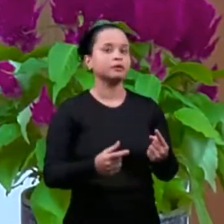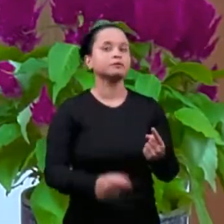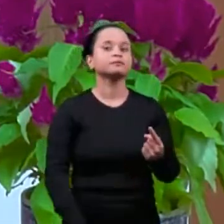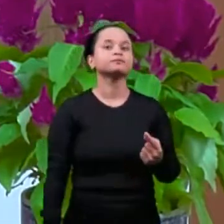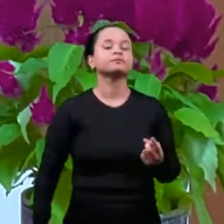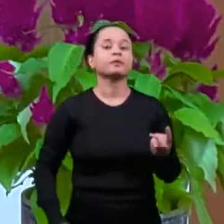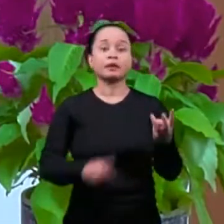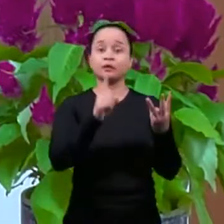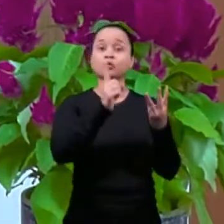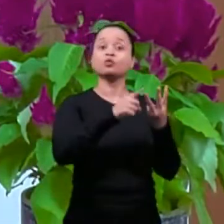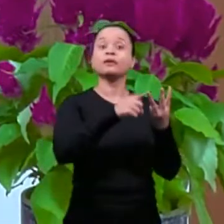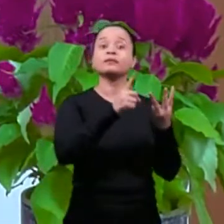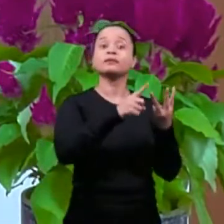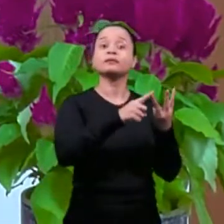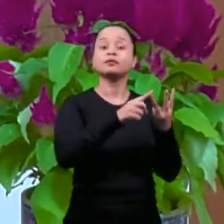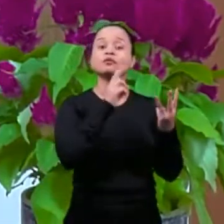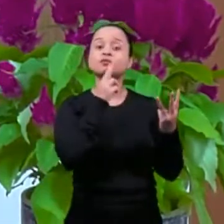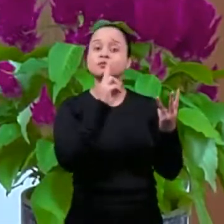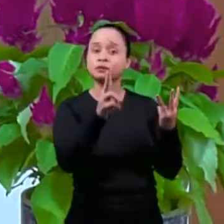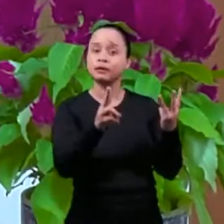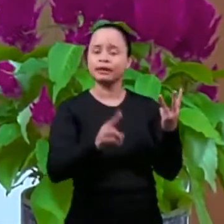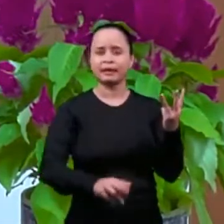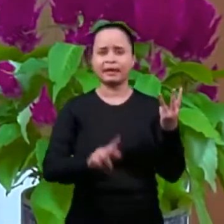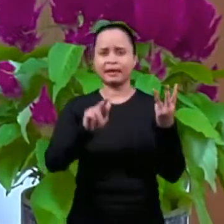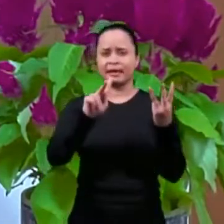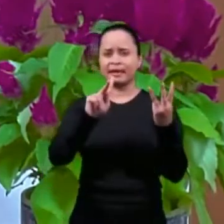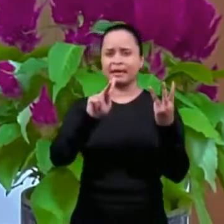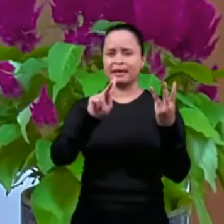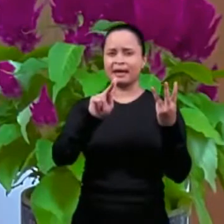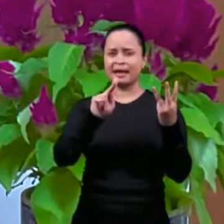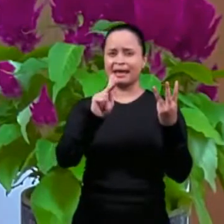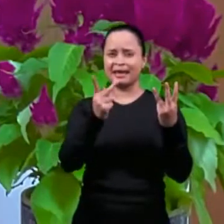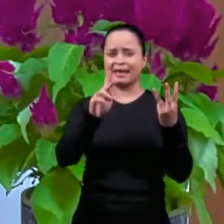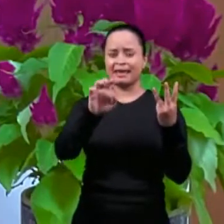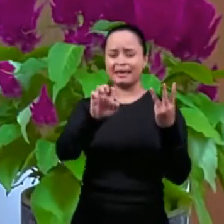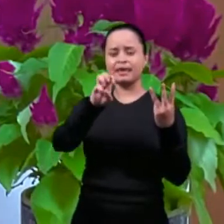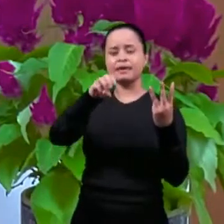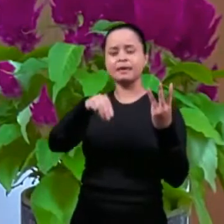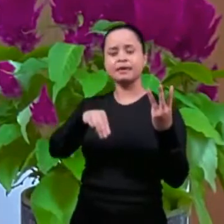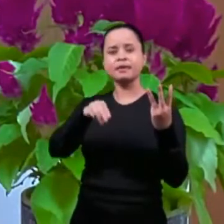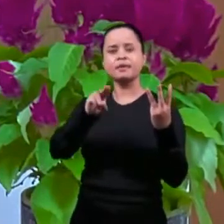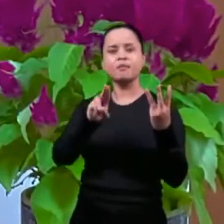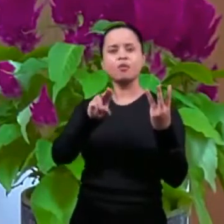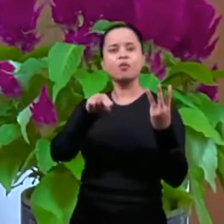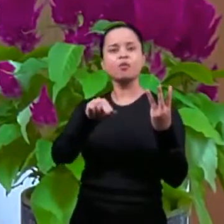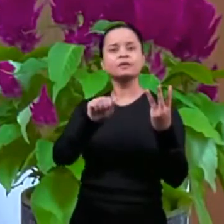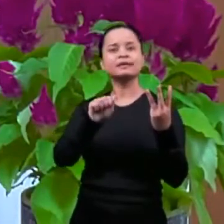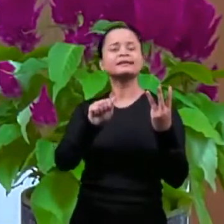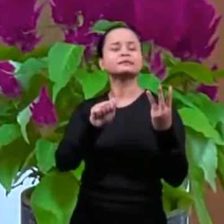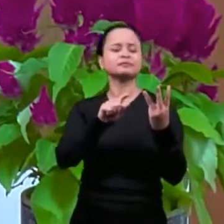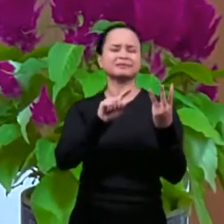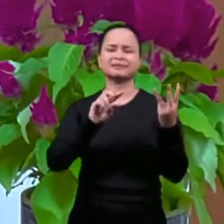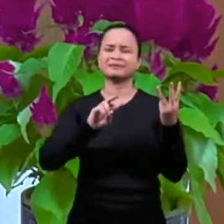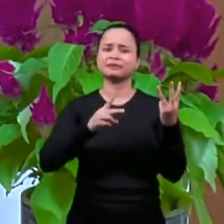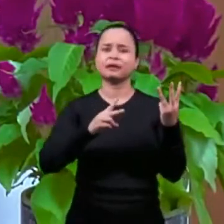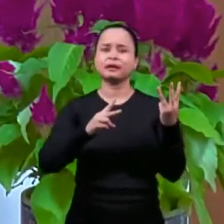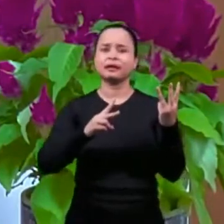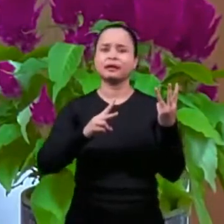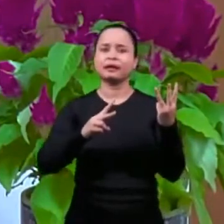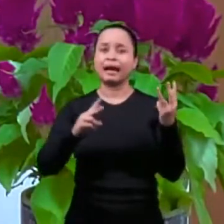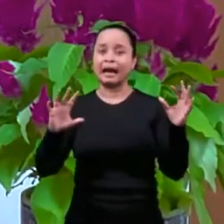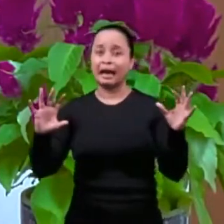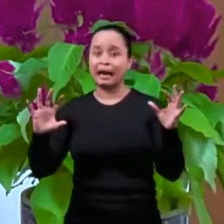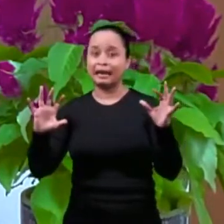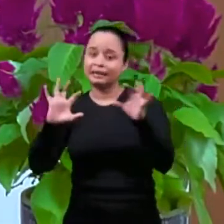do hebraico era o emuná. A palavra emuná estava relacionada à confiança.